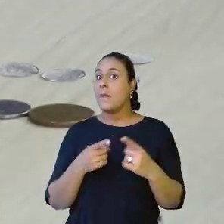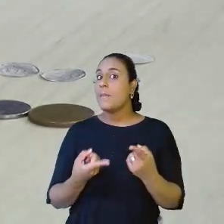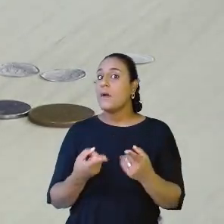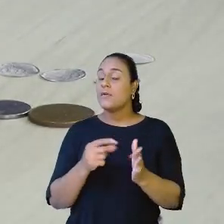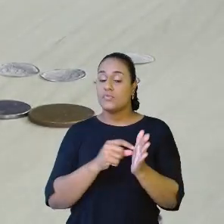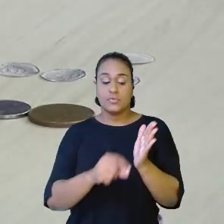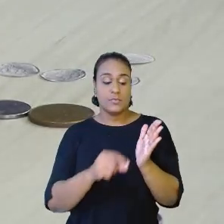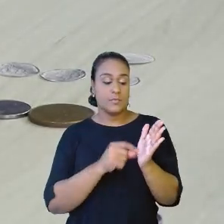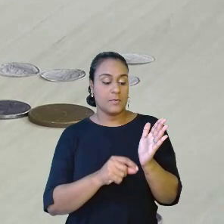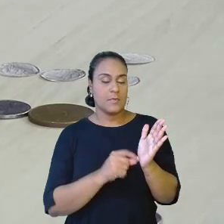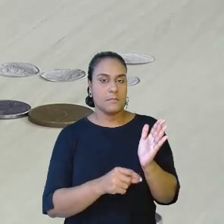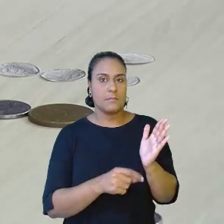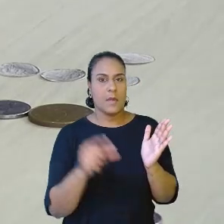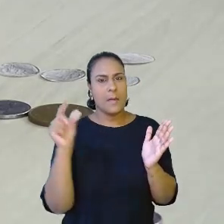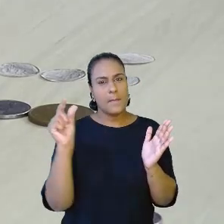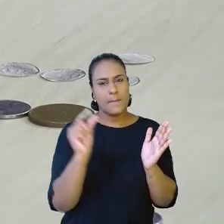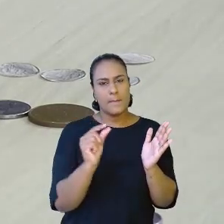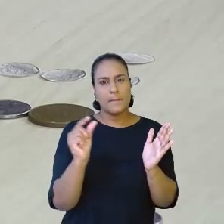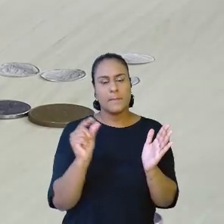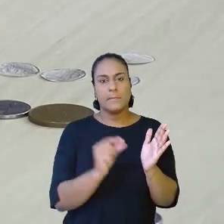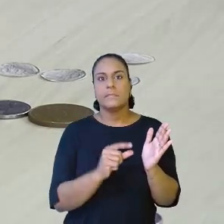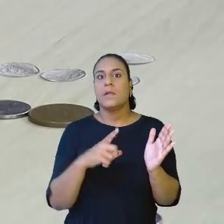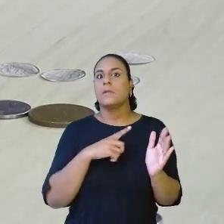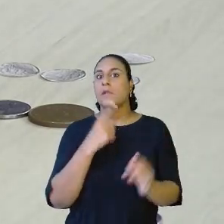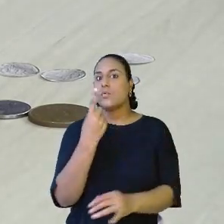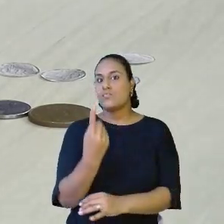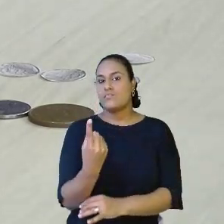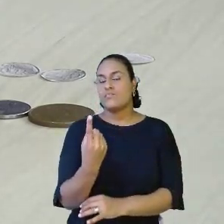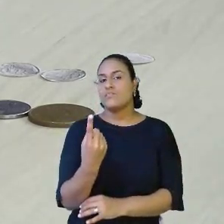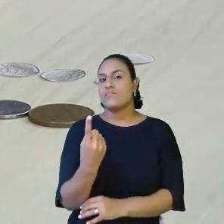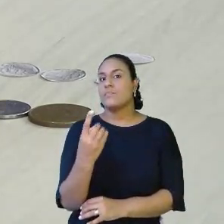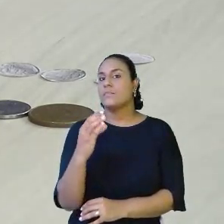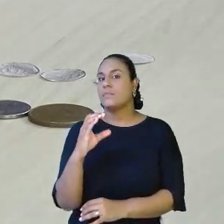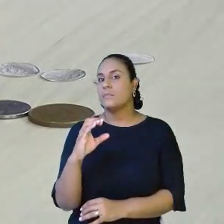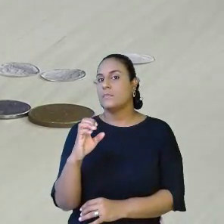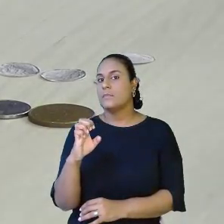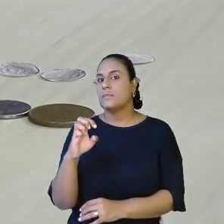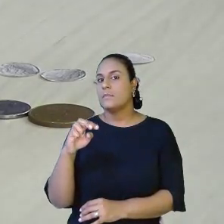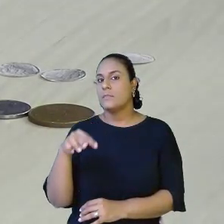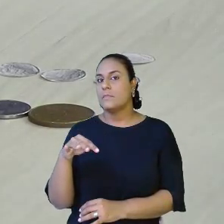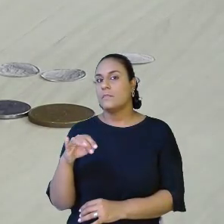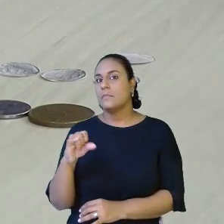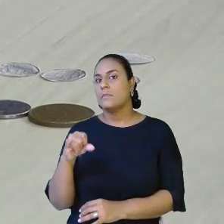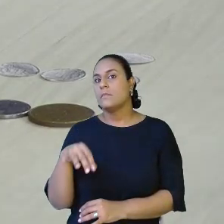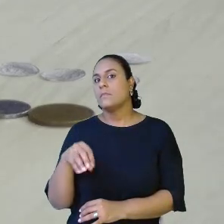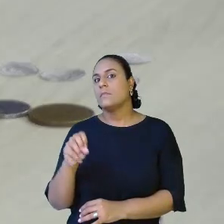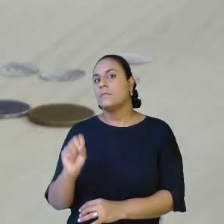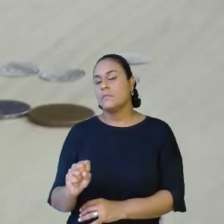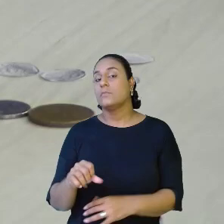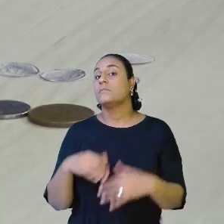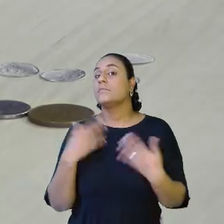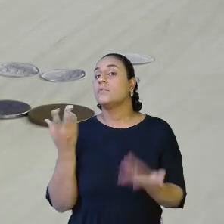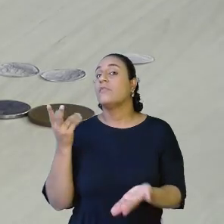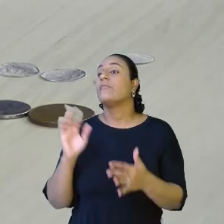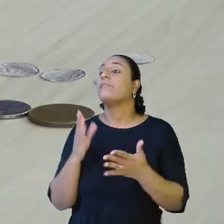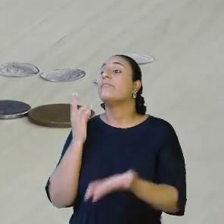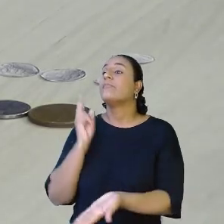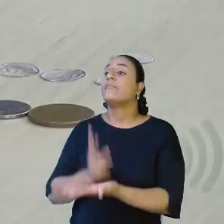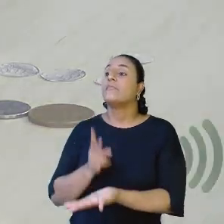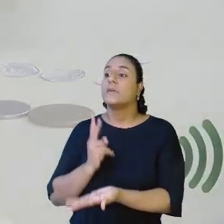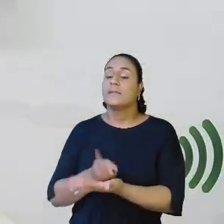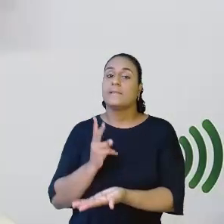partes menores, eu tenho 1 centésimo, porque eu dividi em 100 partes. Mas vamos continuar